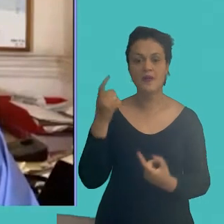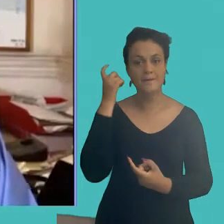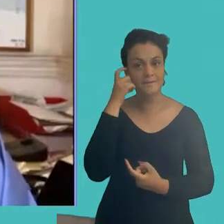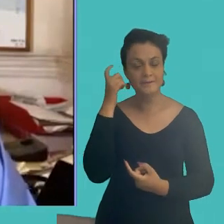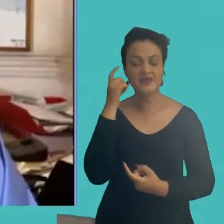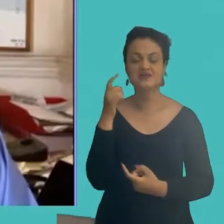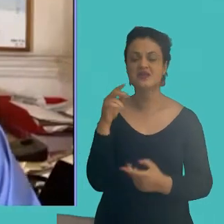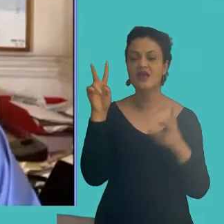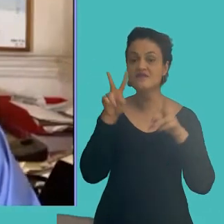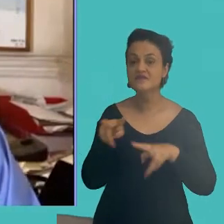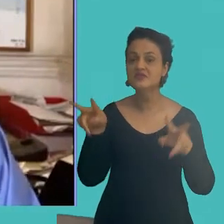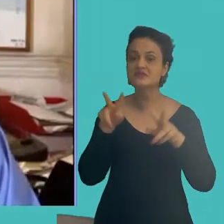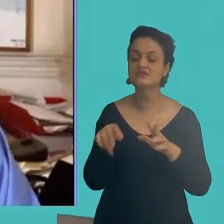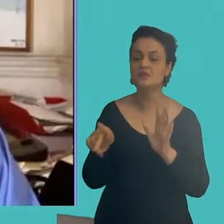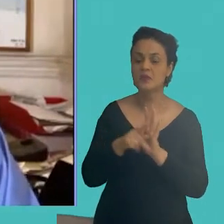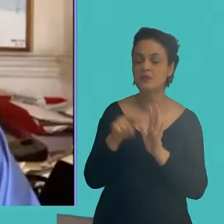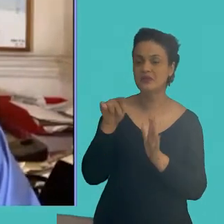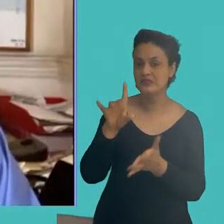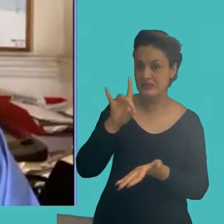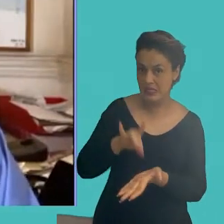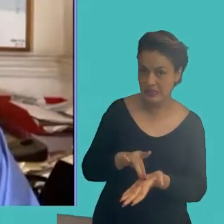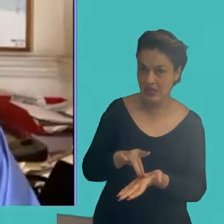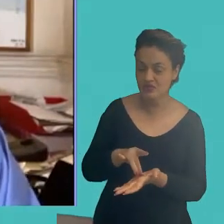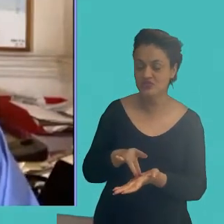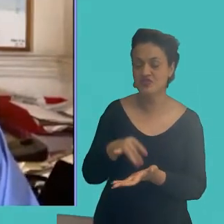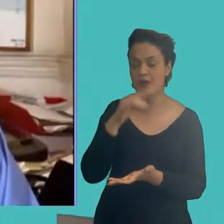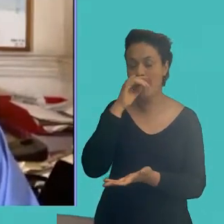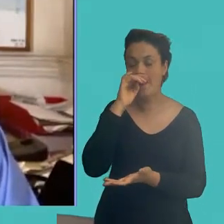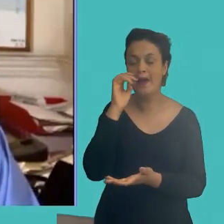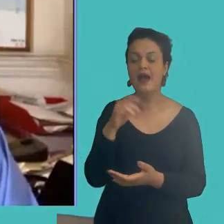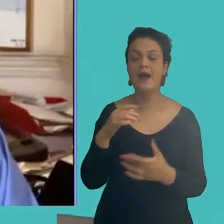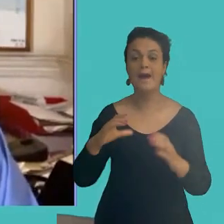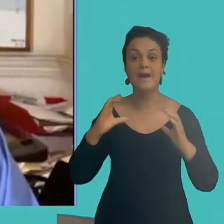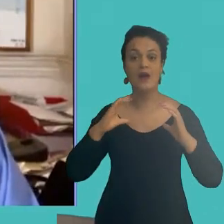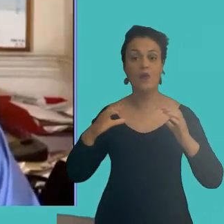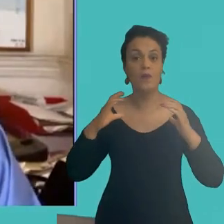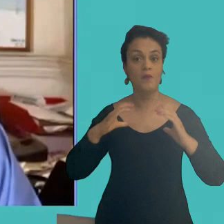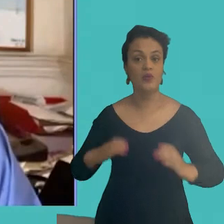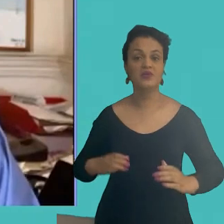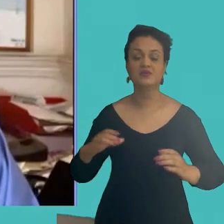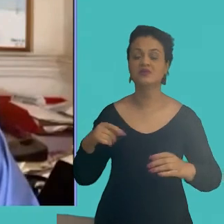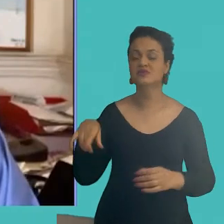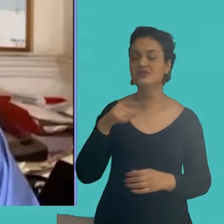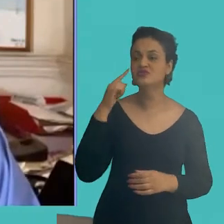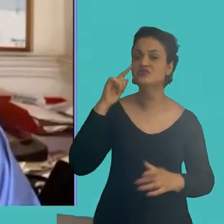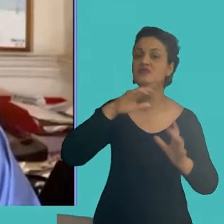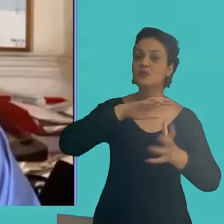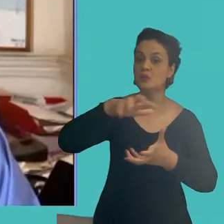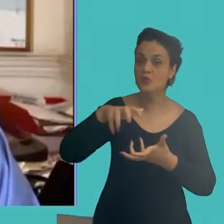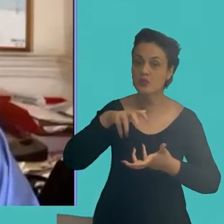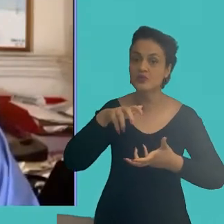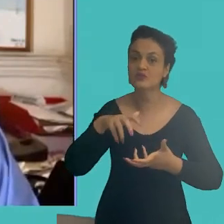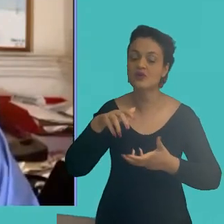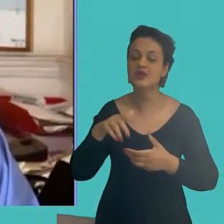da realidade, a sua postura frente ao que está acontecendo no mundo, e o que é a